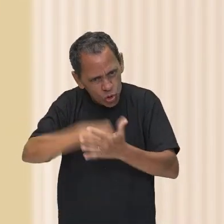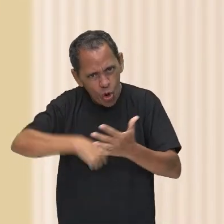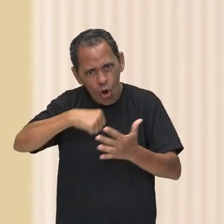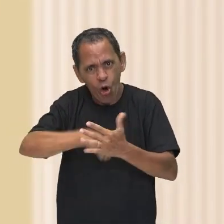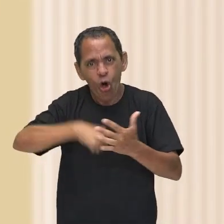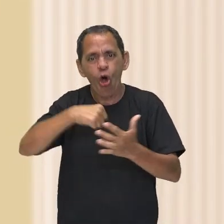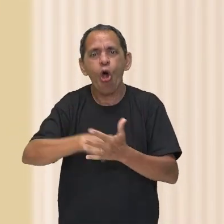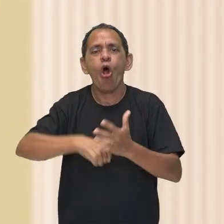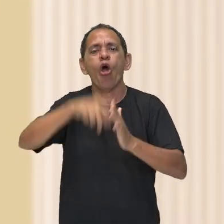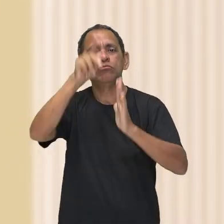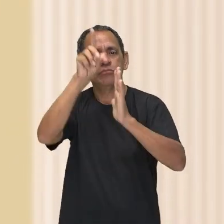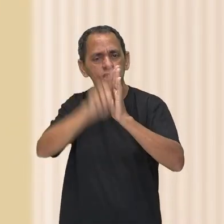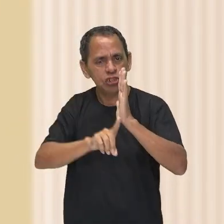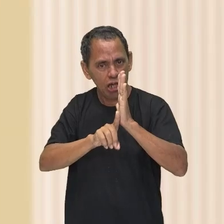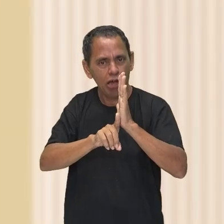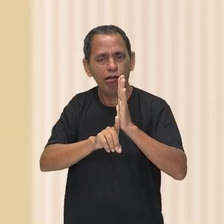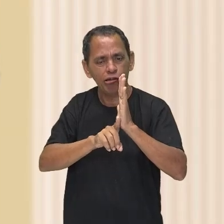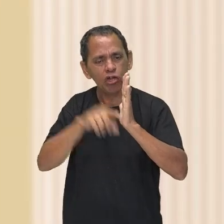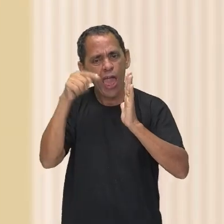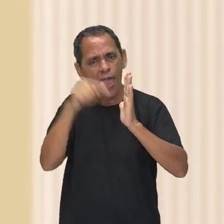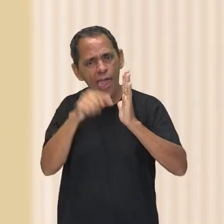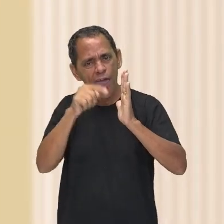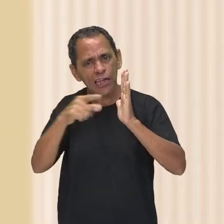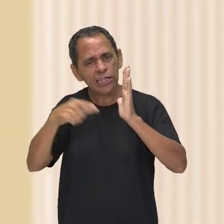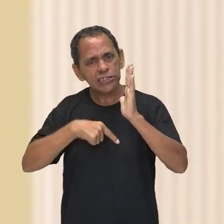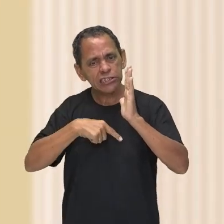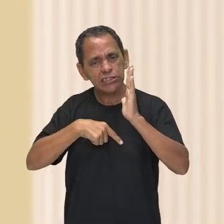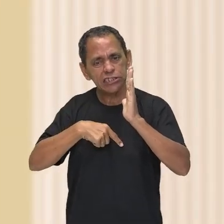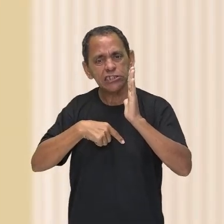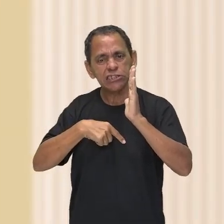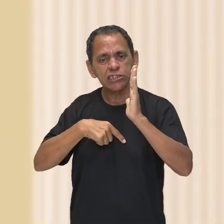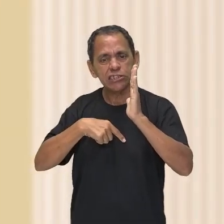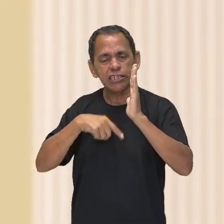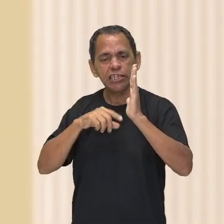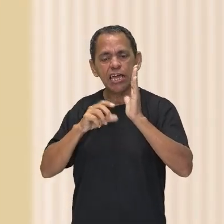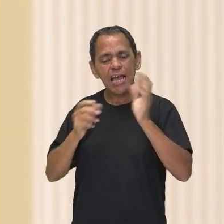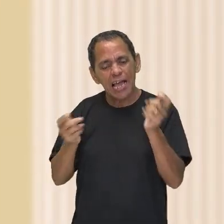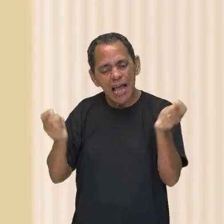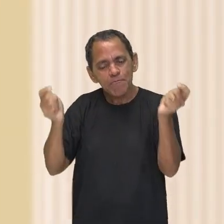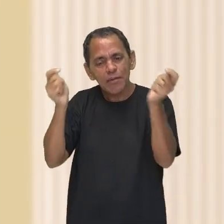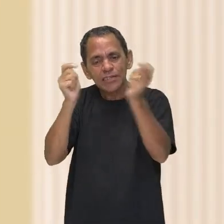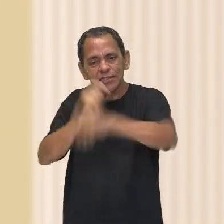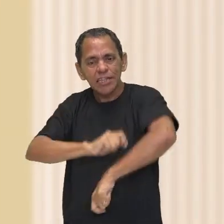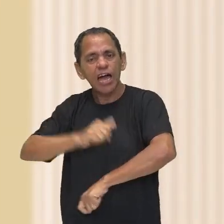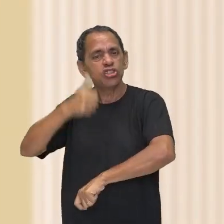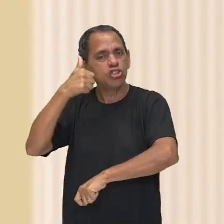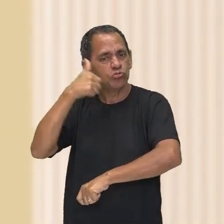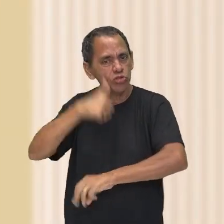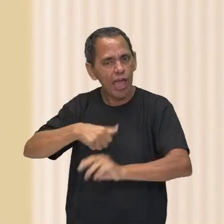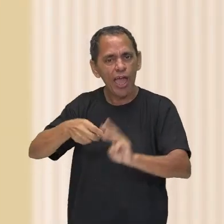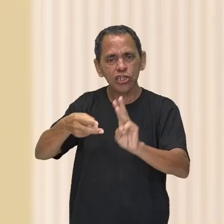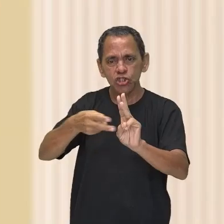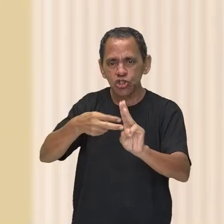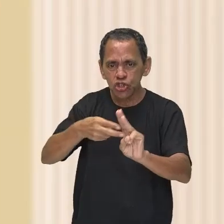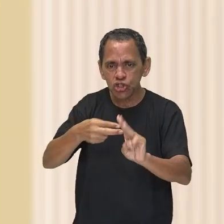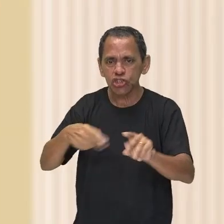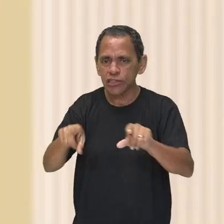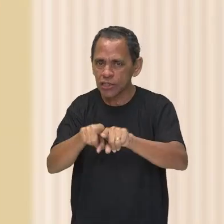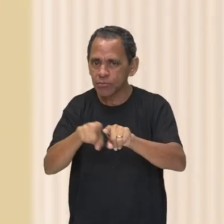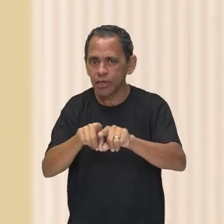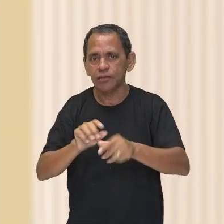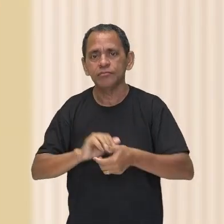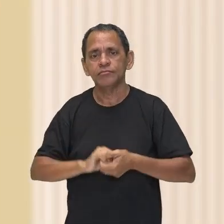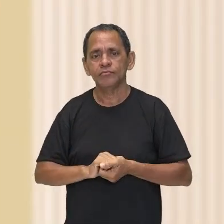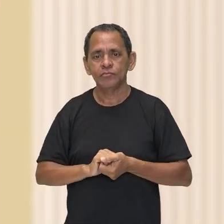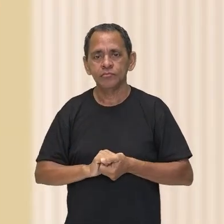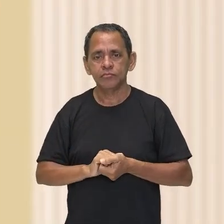que ela pudesse ter visibilidade não só como mulher, mas como mulher indígena. Isso não a